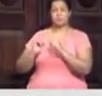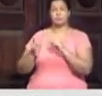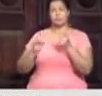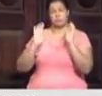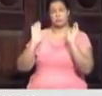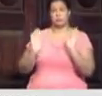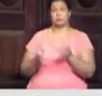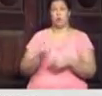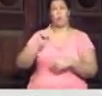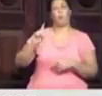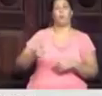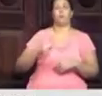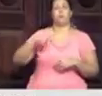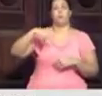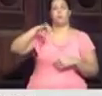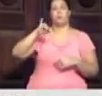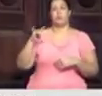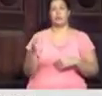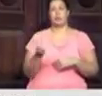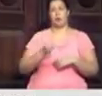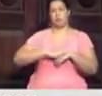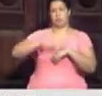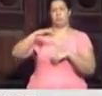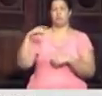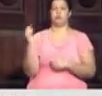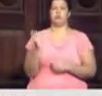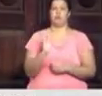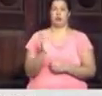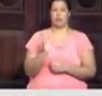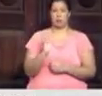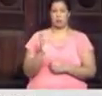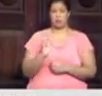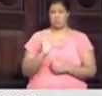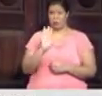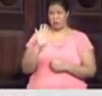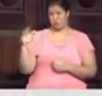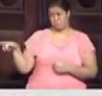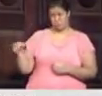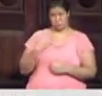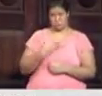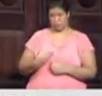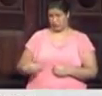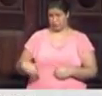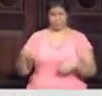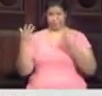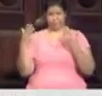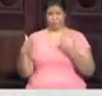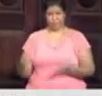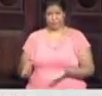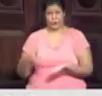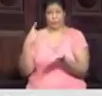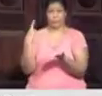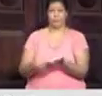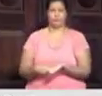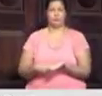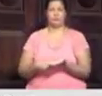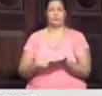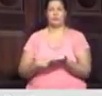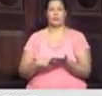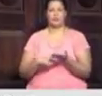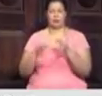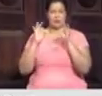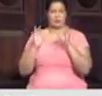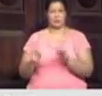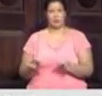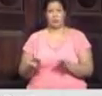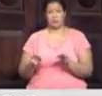R$1 bilhão. Mas esse governo parece que não está atrás de fazer boas licitações e boas concessões, e sim apenas um